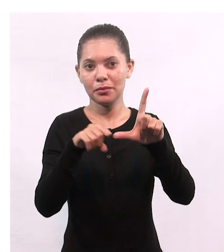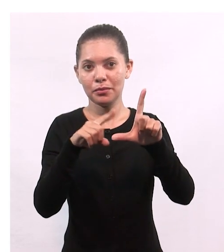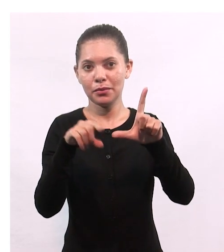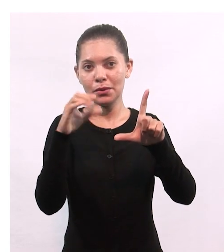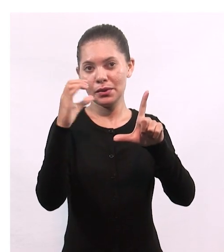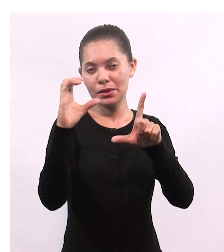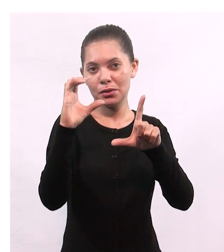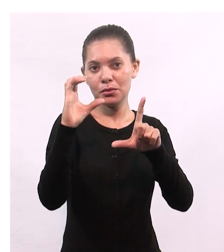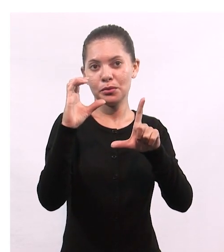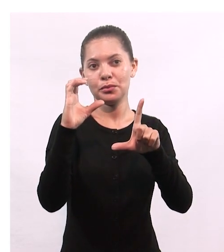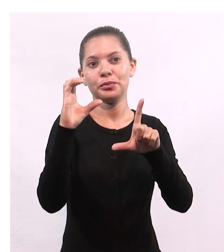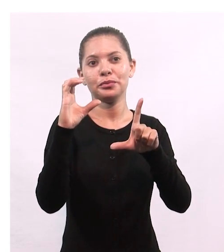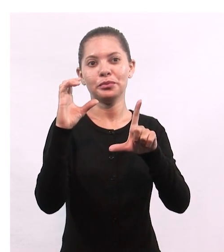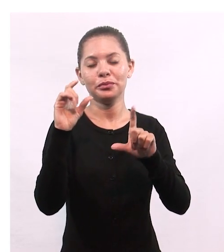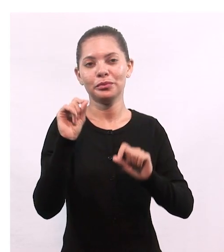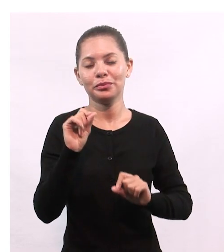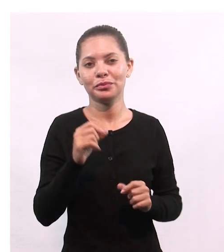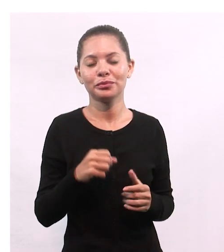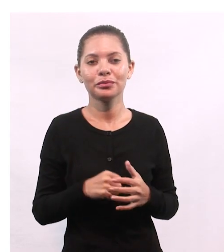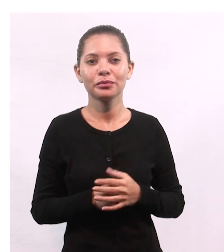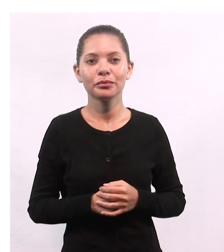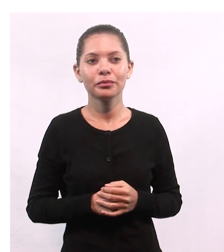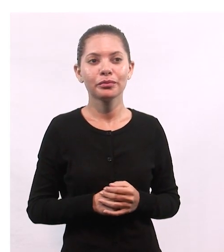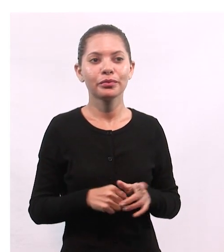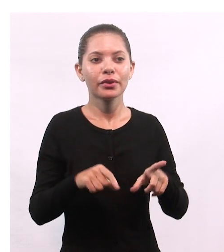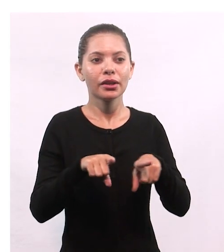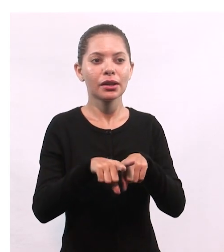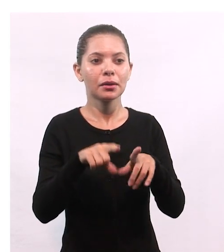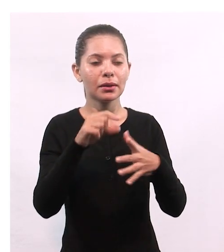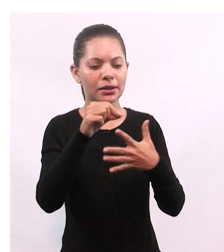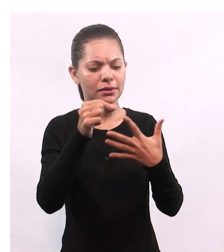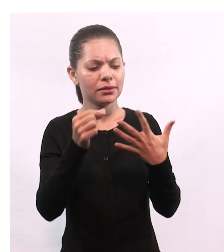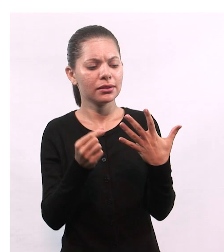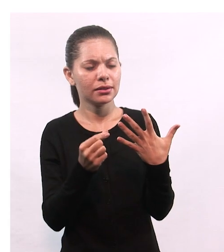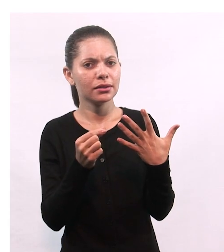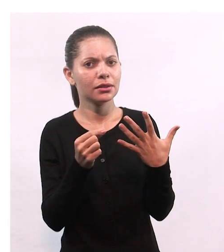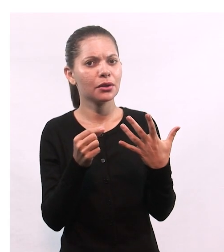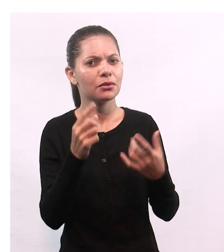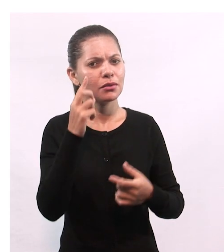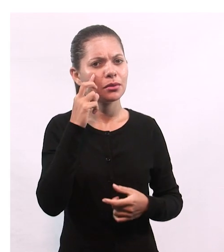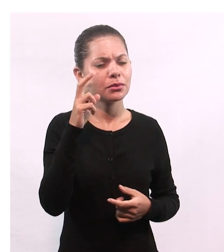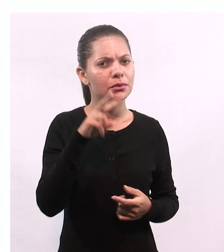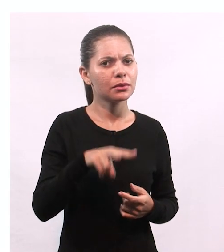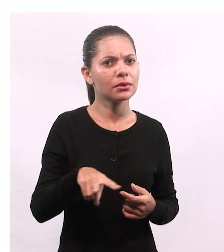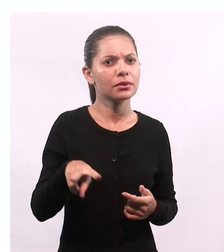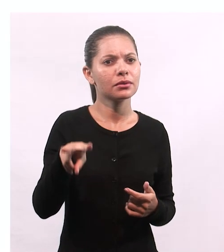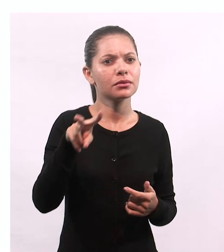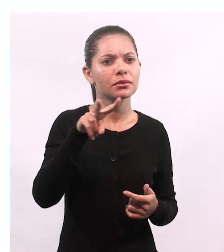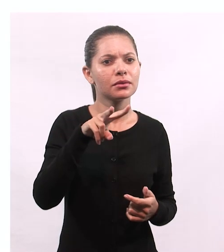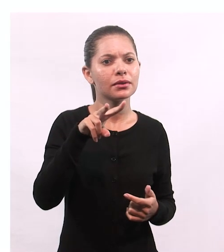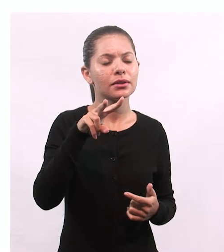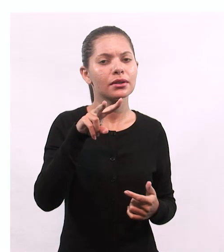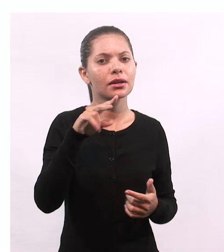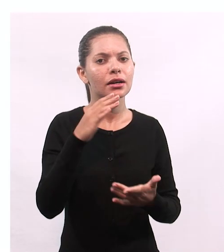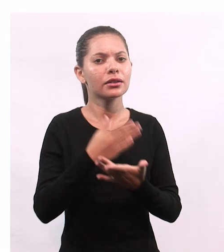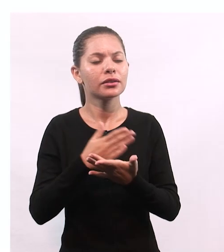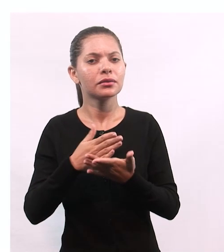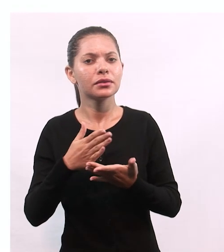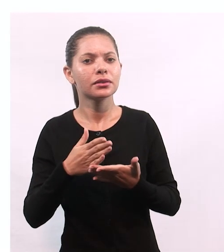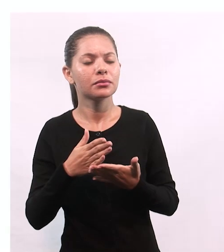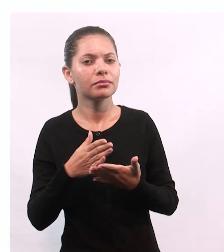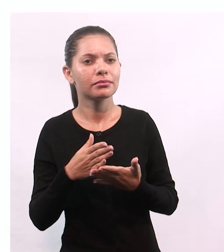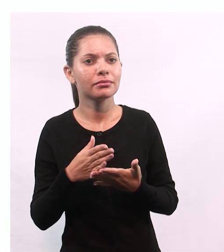retângulo. Então, a gente tem um retângulo. Além dessa classificação como retângulo, vamos observar